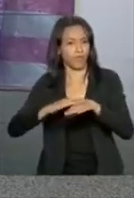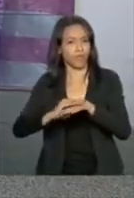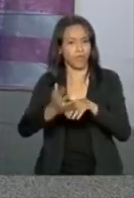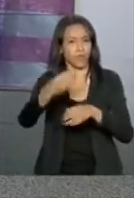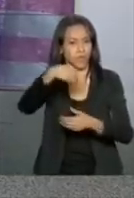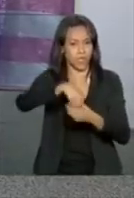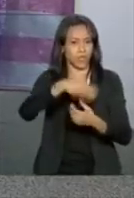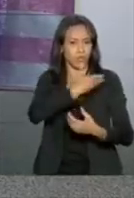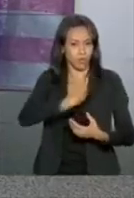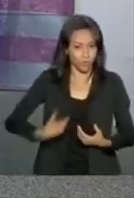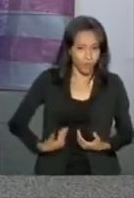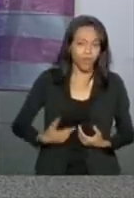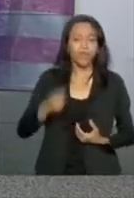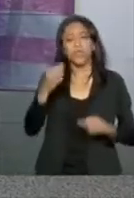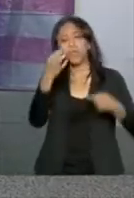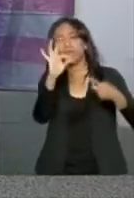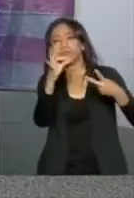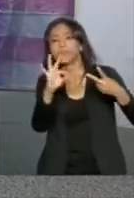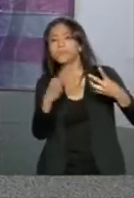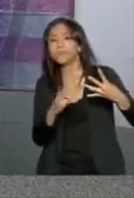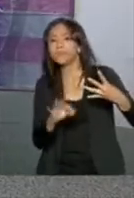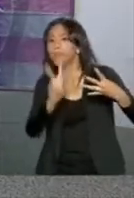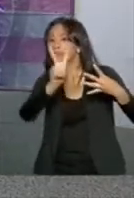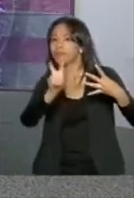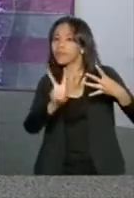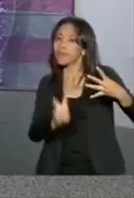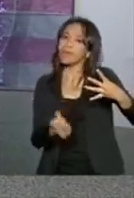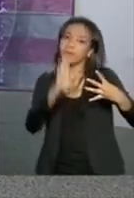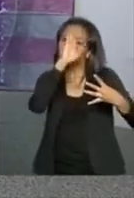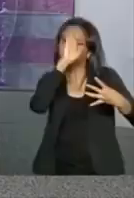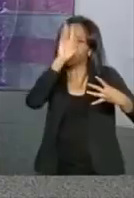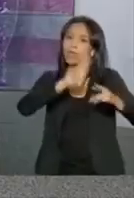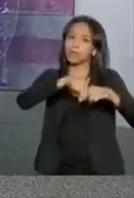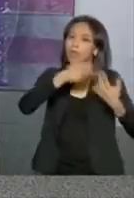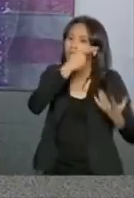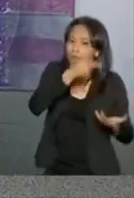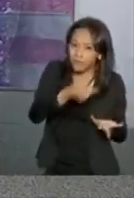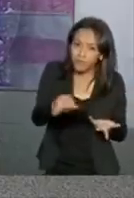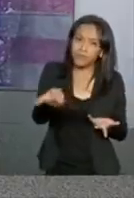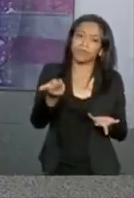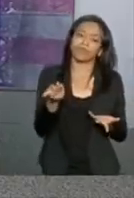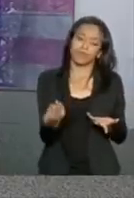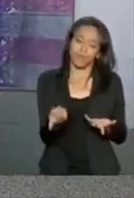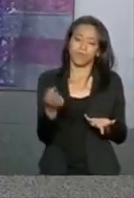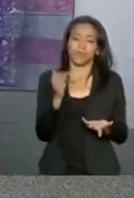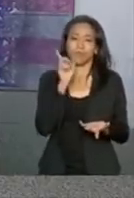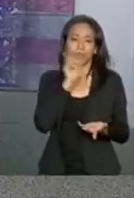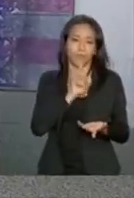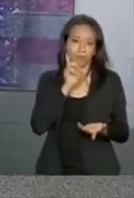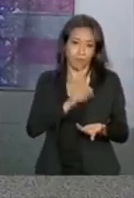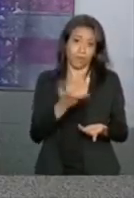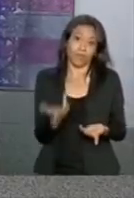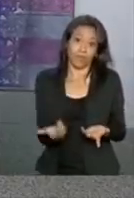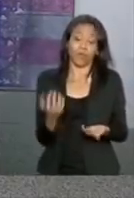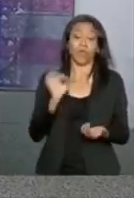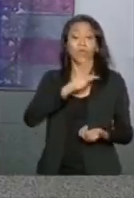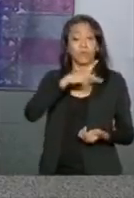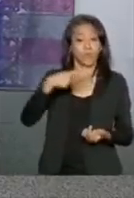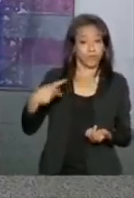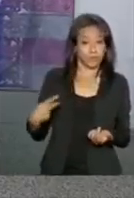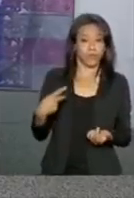e pontuaram alguns dos temas centrais desta visita do presidente Jair Bolsonaro aos Estados Unidos. E o